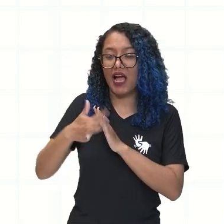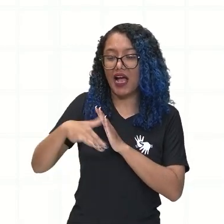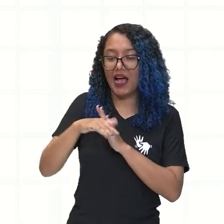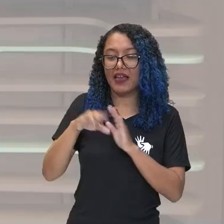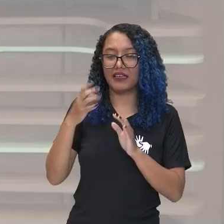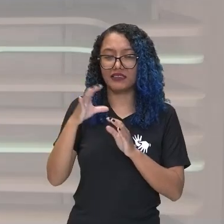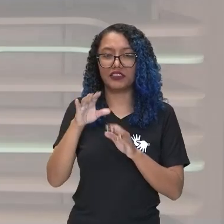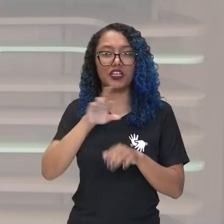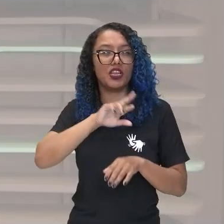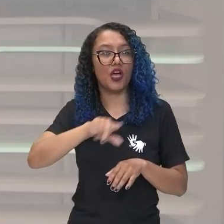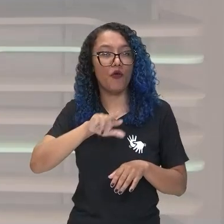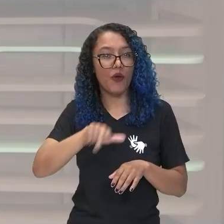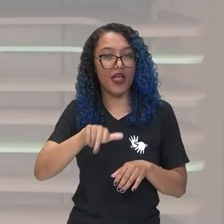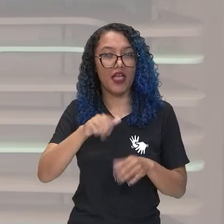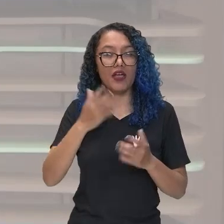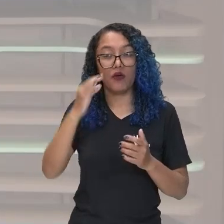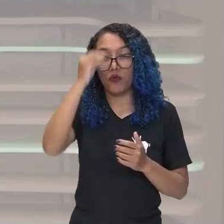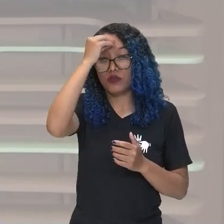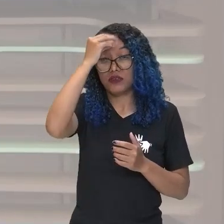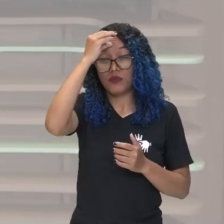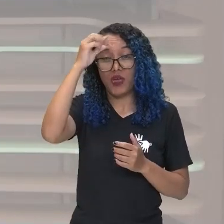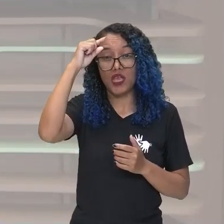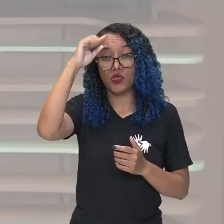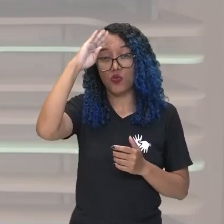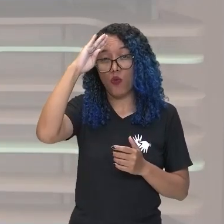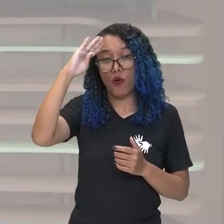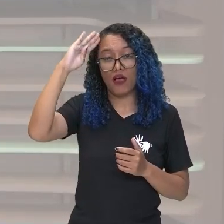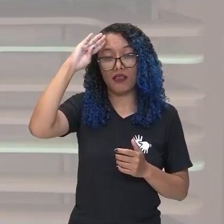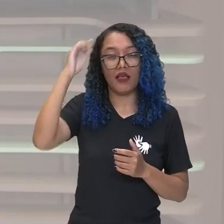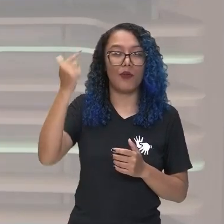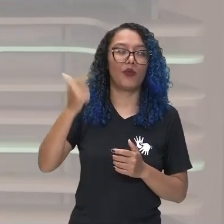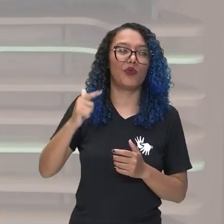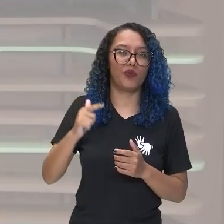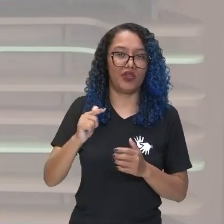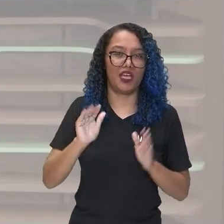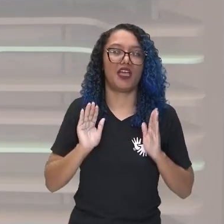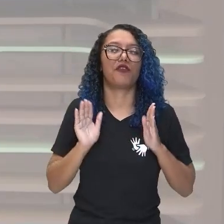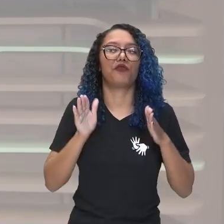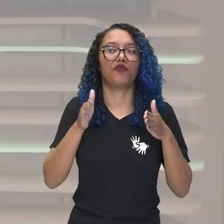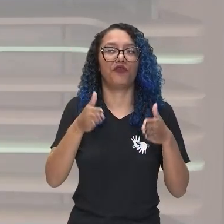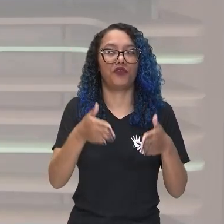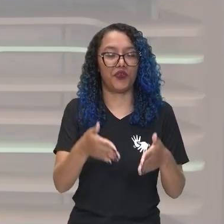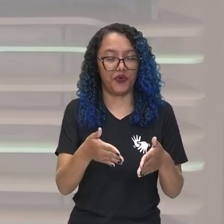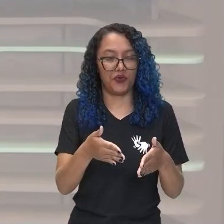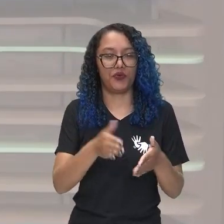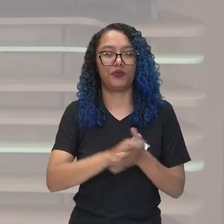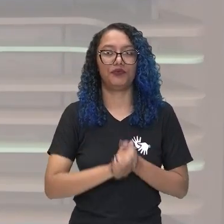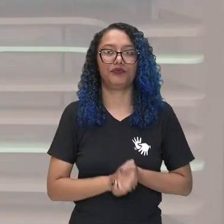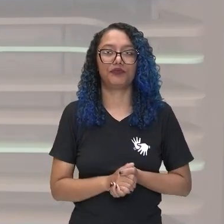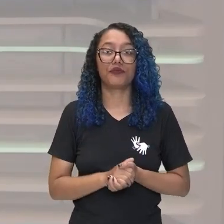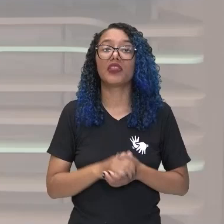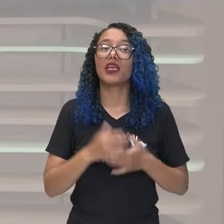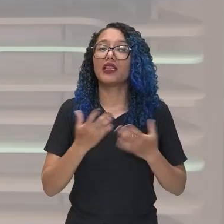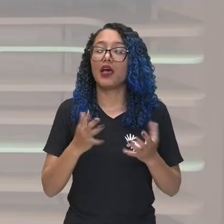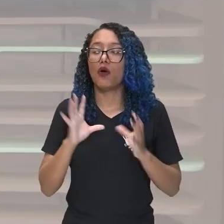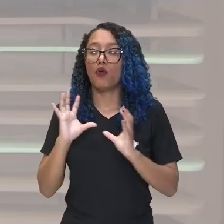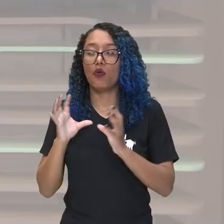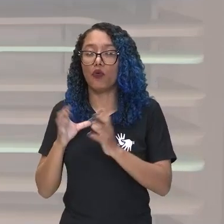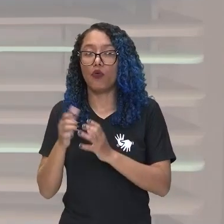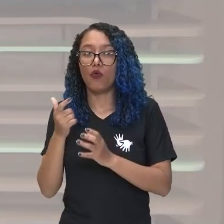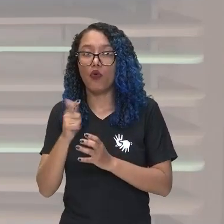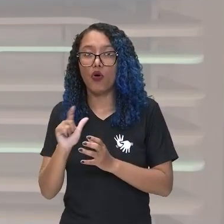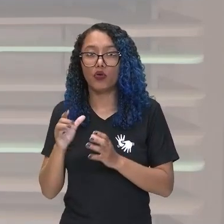têm conhecimento acadêmico. Então, pessoas especializadas, cientistas,